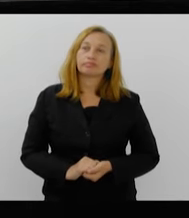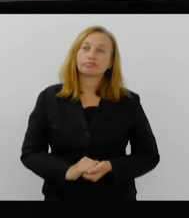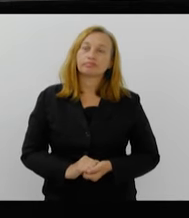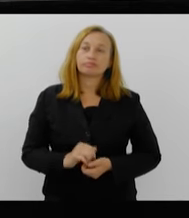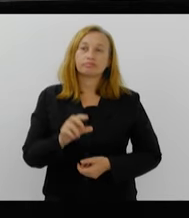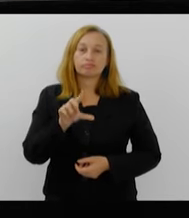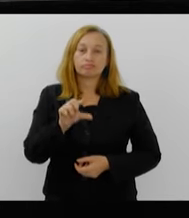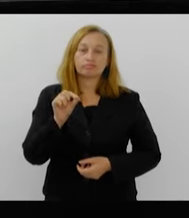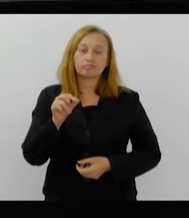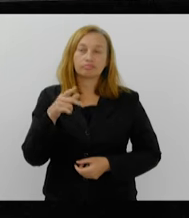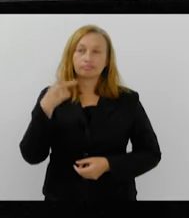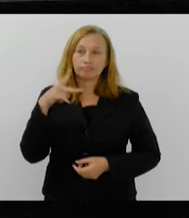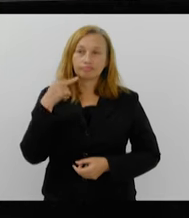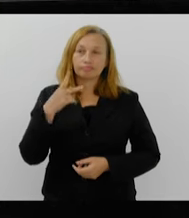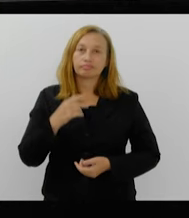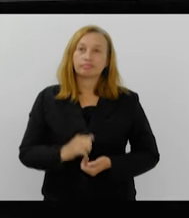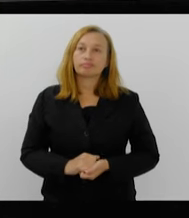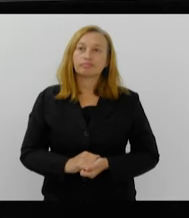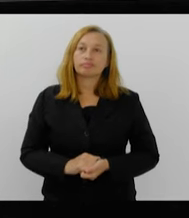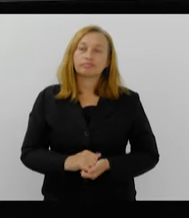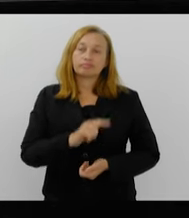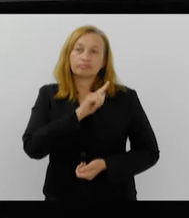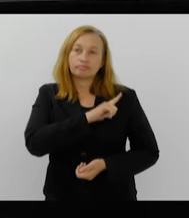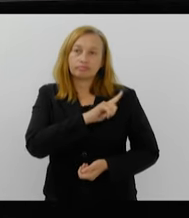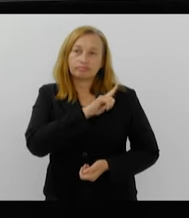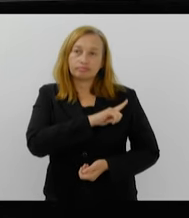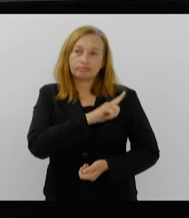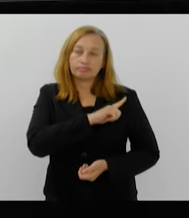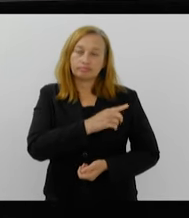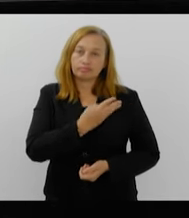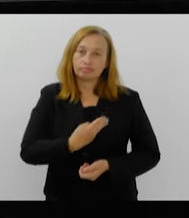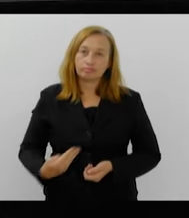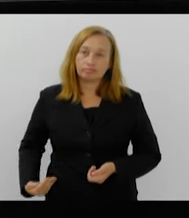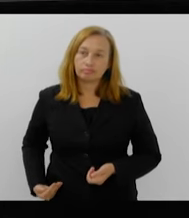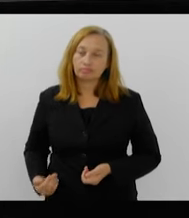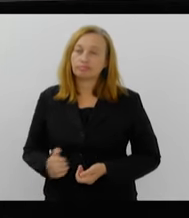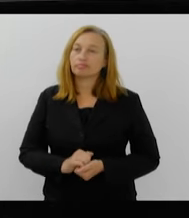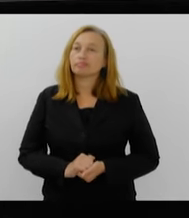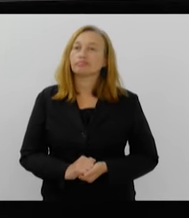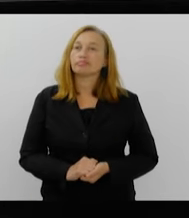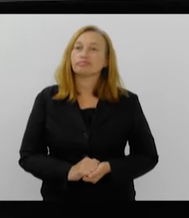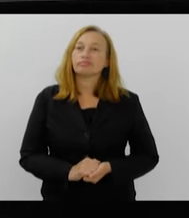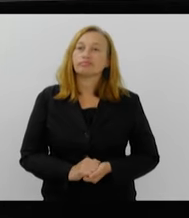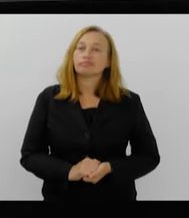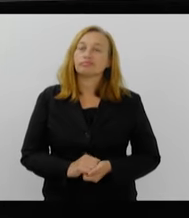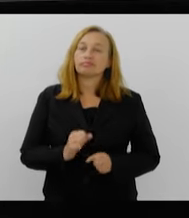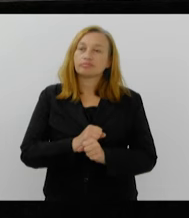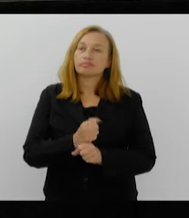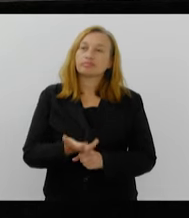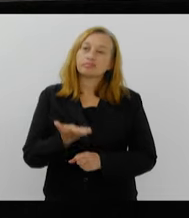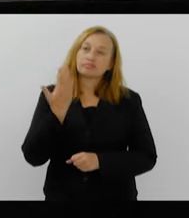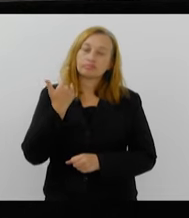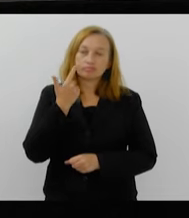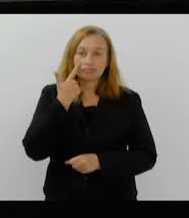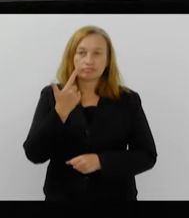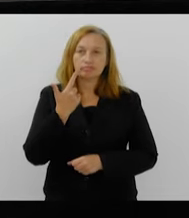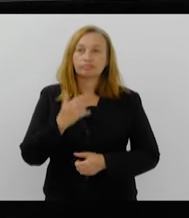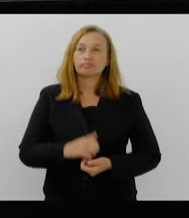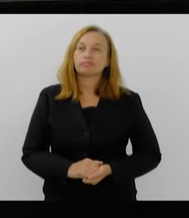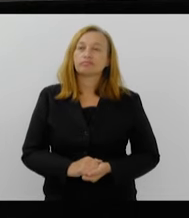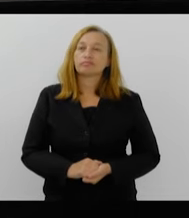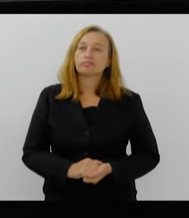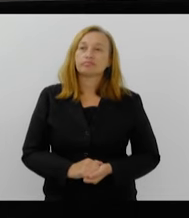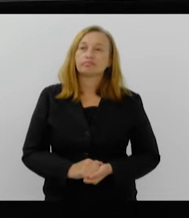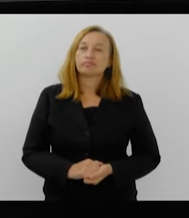política feita pela gestão e pelo governador. No ano passado, nós vimos